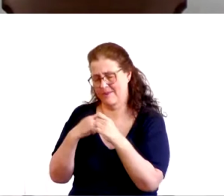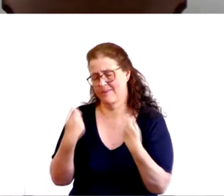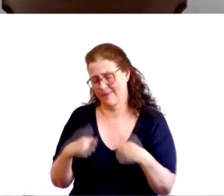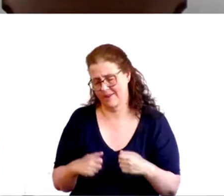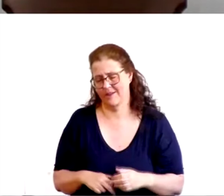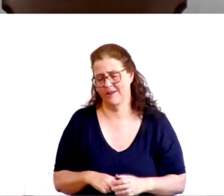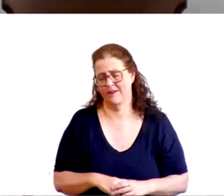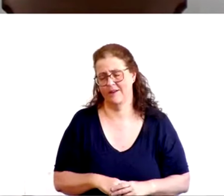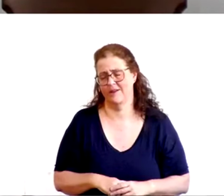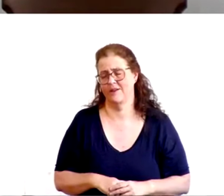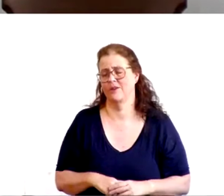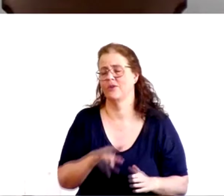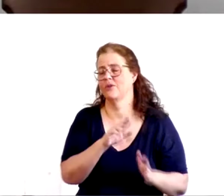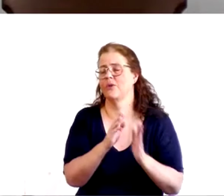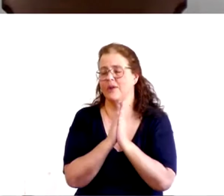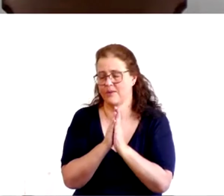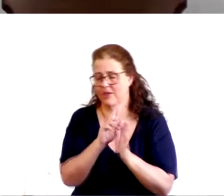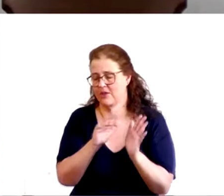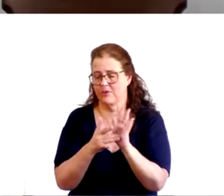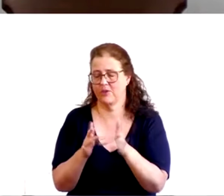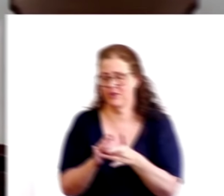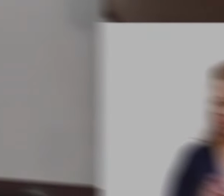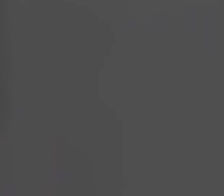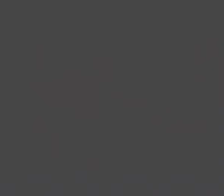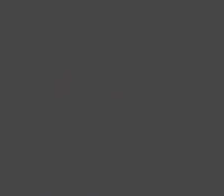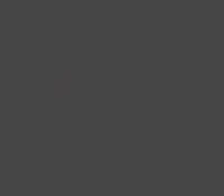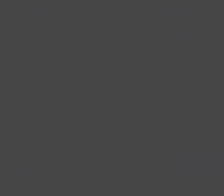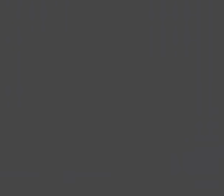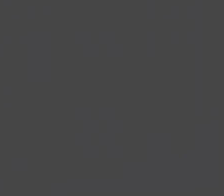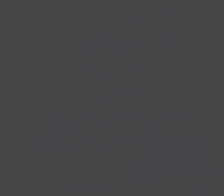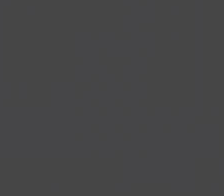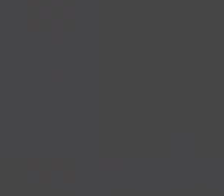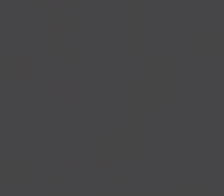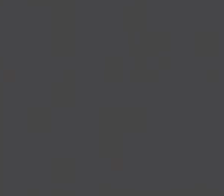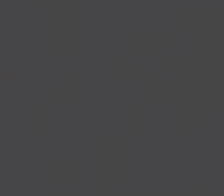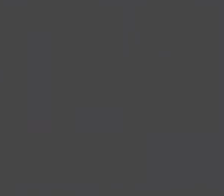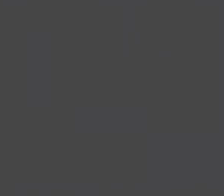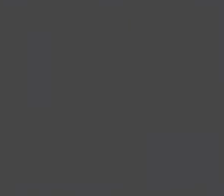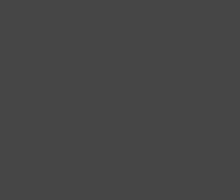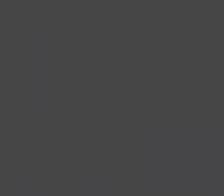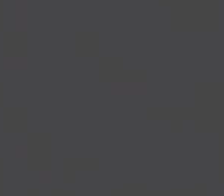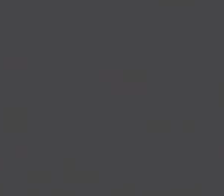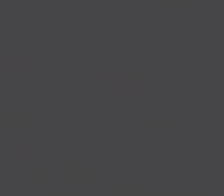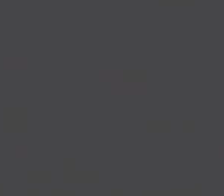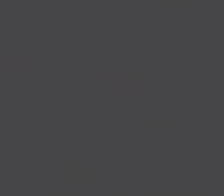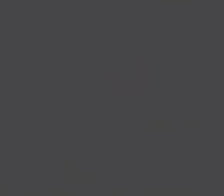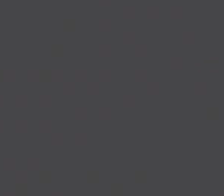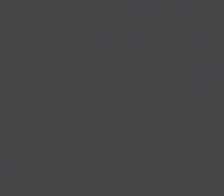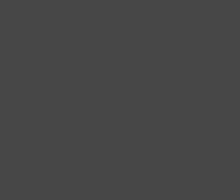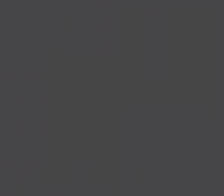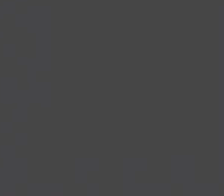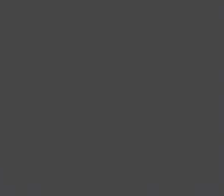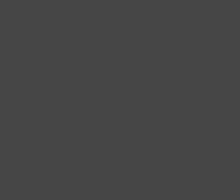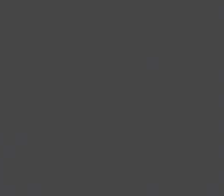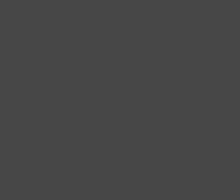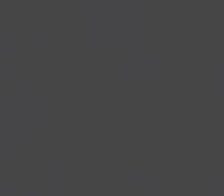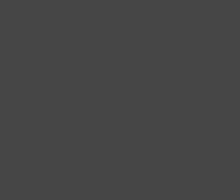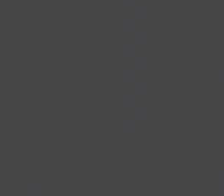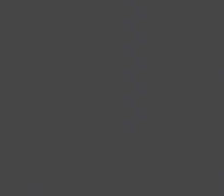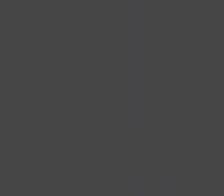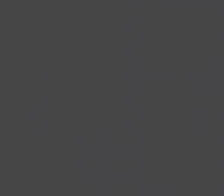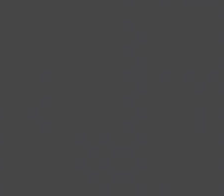nós oramos, em nome de Jesus. Amém. Muito obrigado por nos acompanhar até o final deste vídeo.